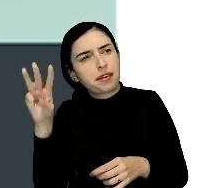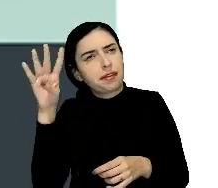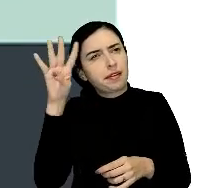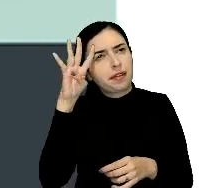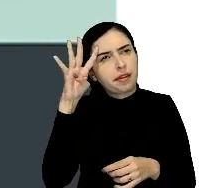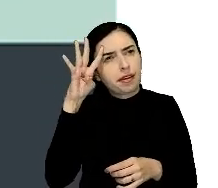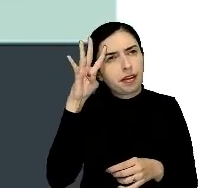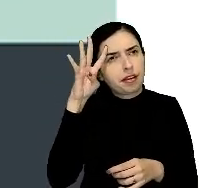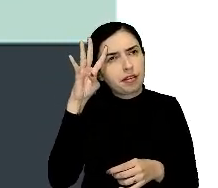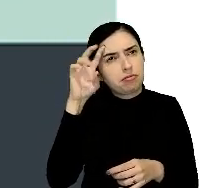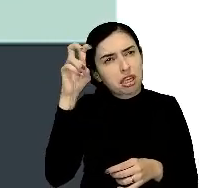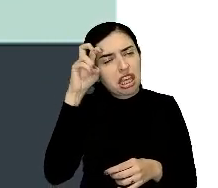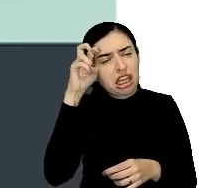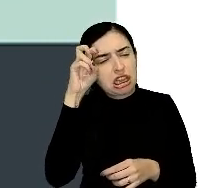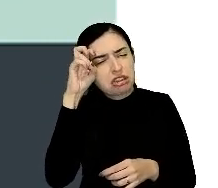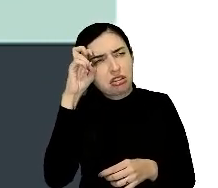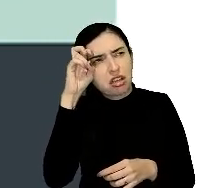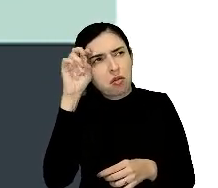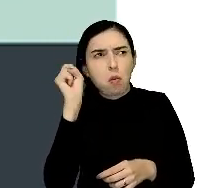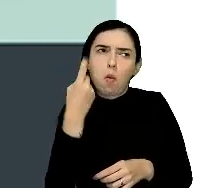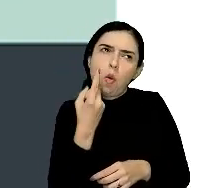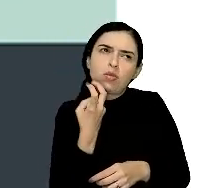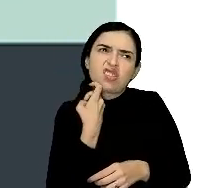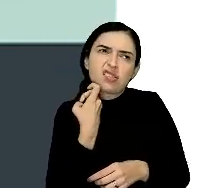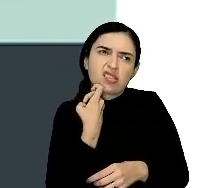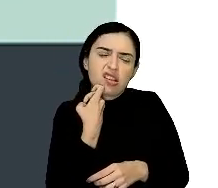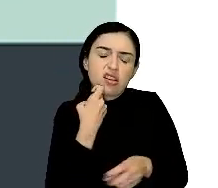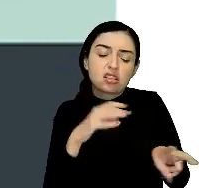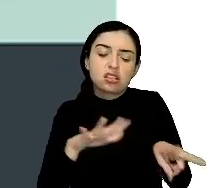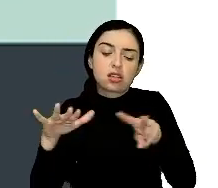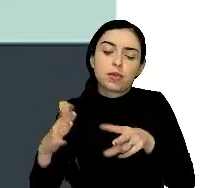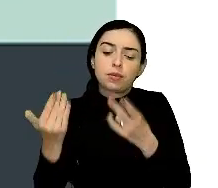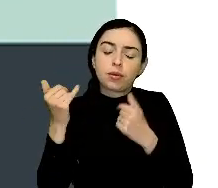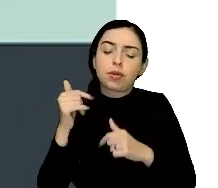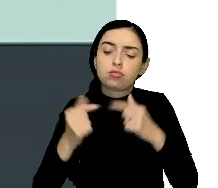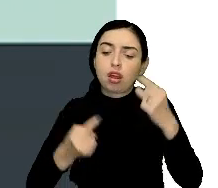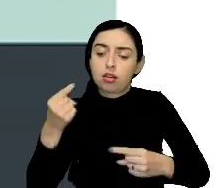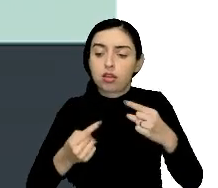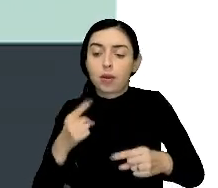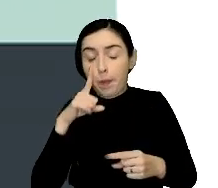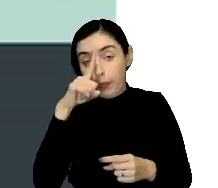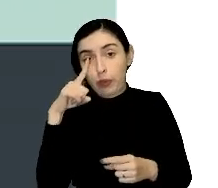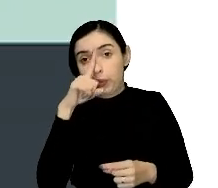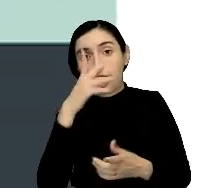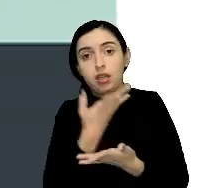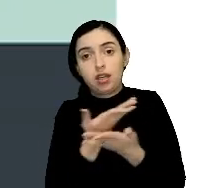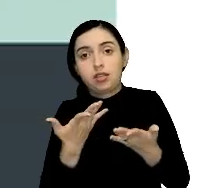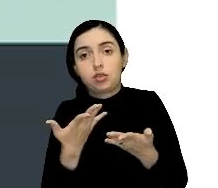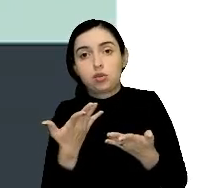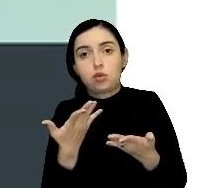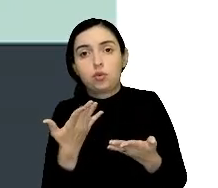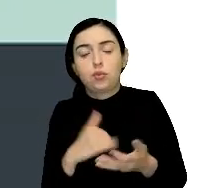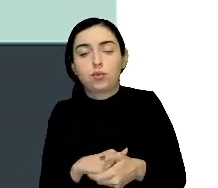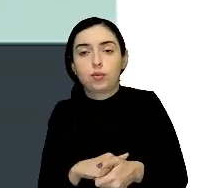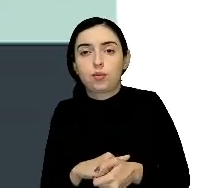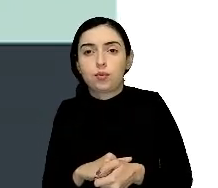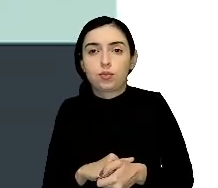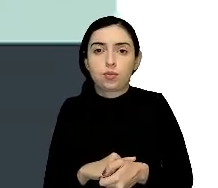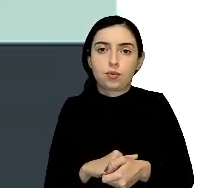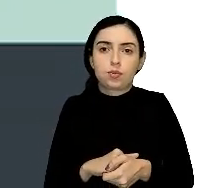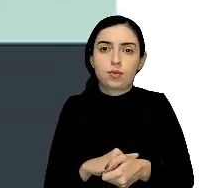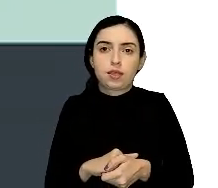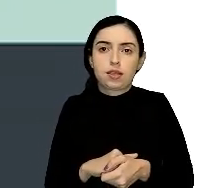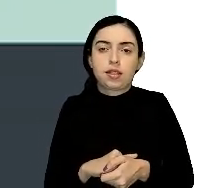semana passada, em que se discute especialmente o conceito de periculosidade, que está lá trazido nessa